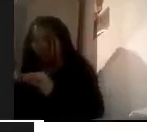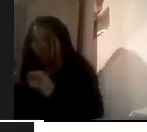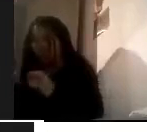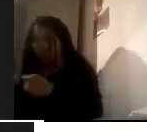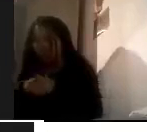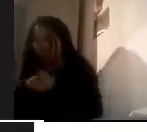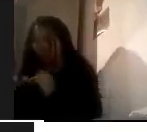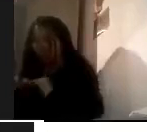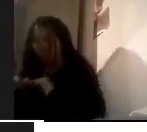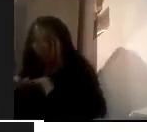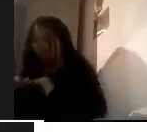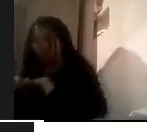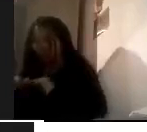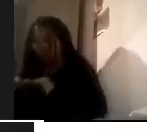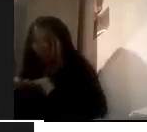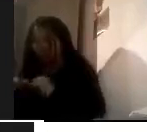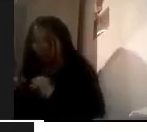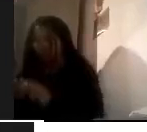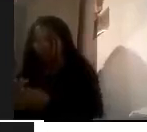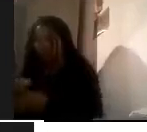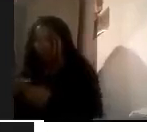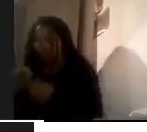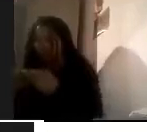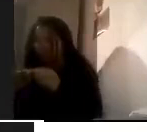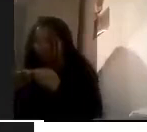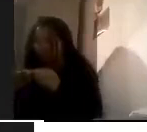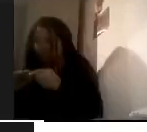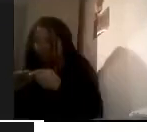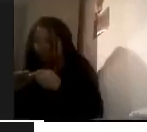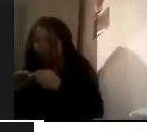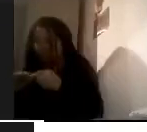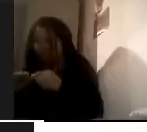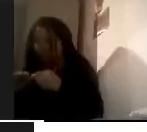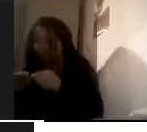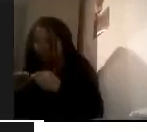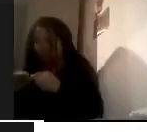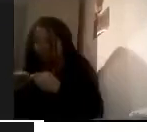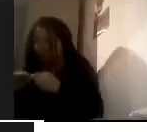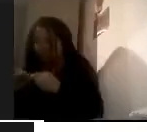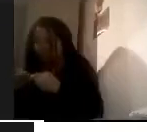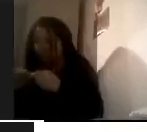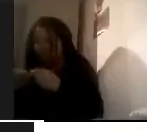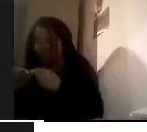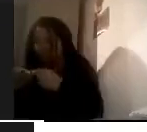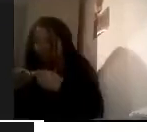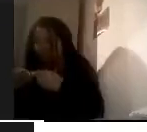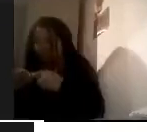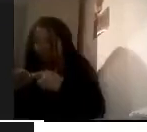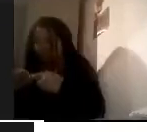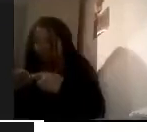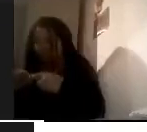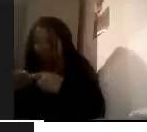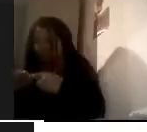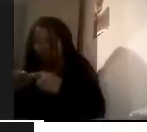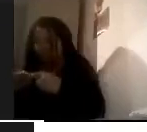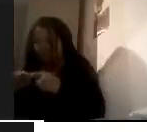Não. Quando uma pessoa está morrendo de fome, tipo assim, ela sempre morre de fome, está o tempo todo